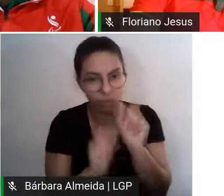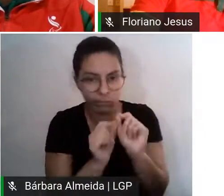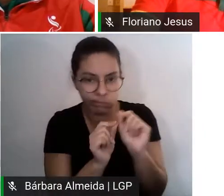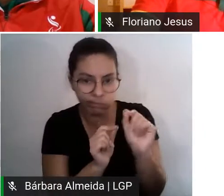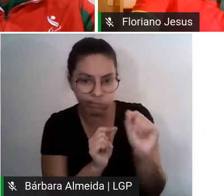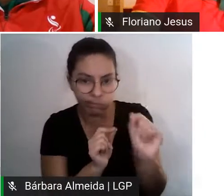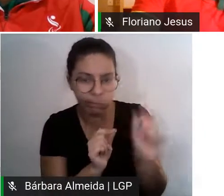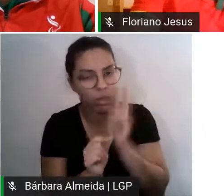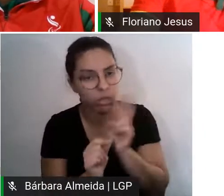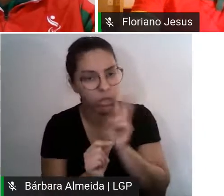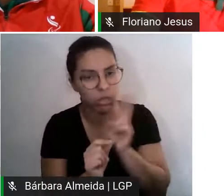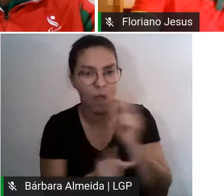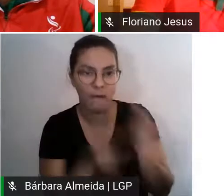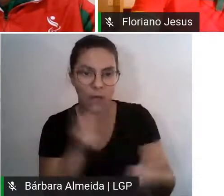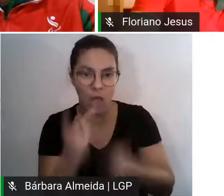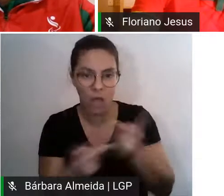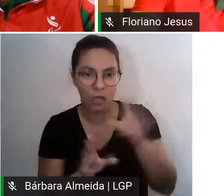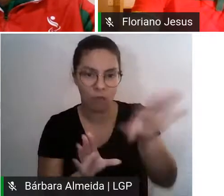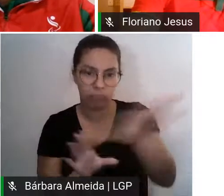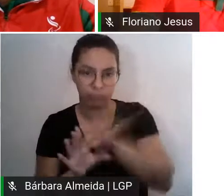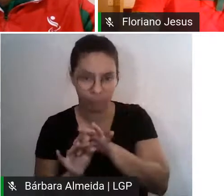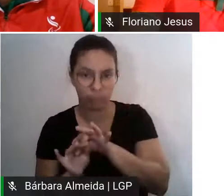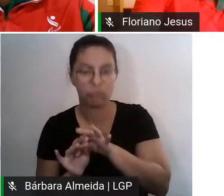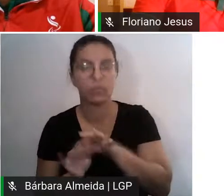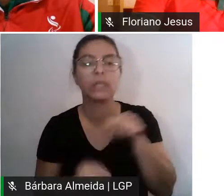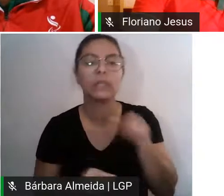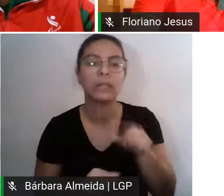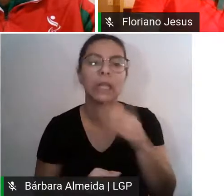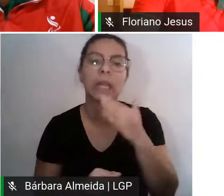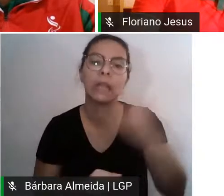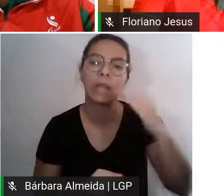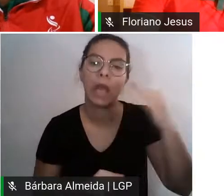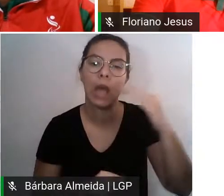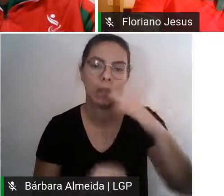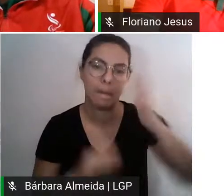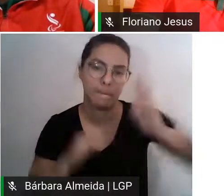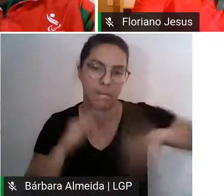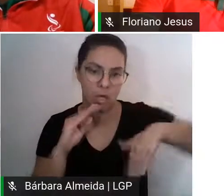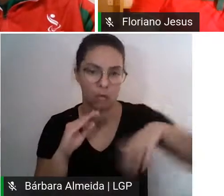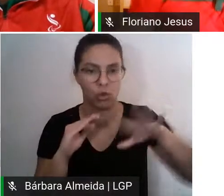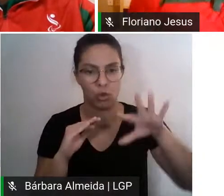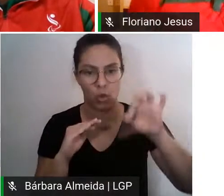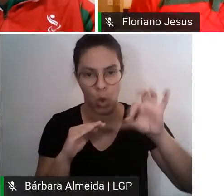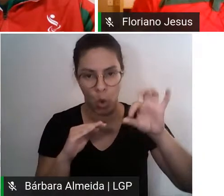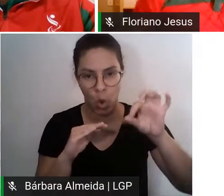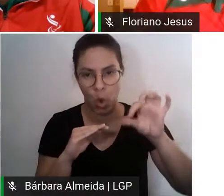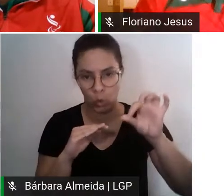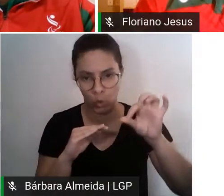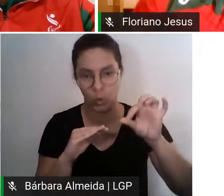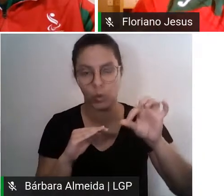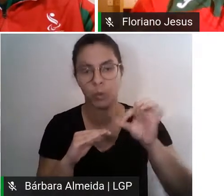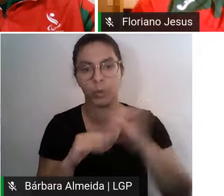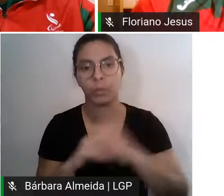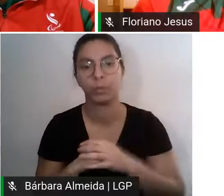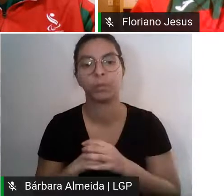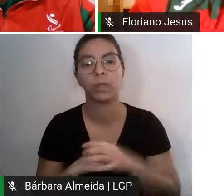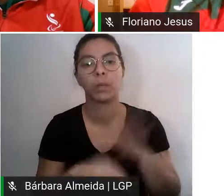classificados, tirando um deles, são todos ainda atletas com idade inferior a 18 anos. Portanto, também por essa